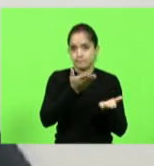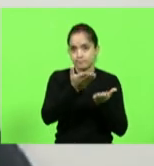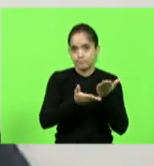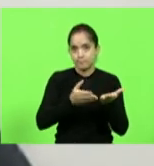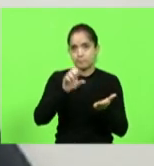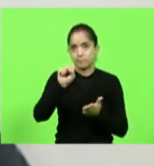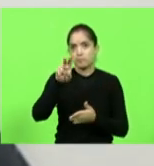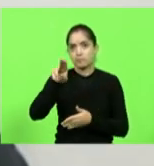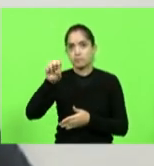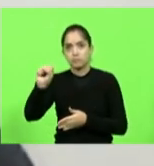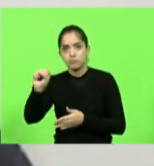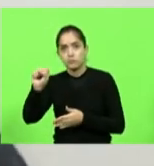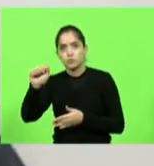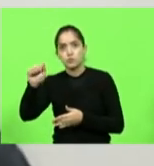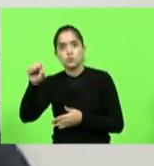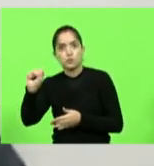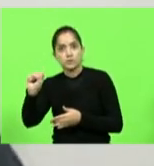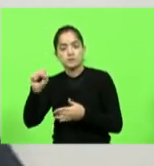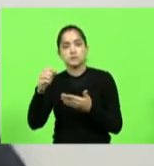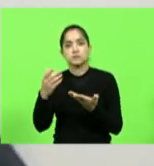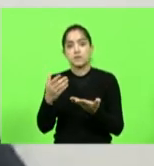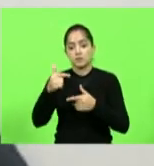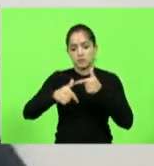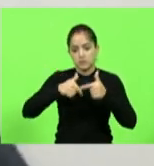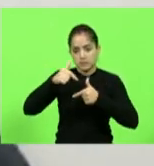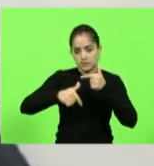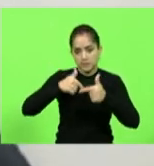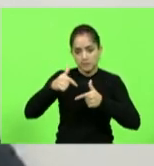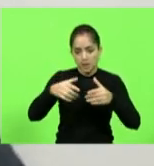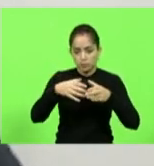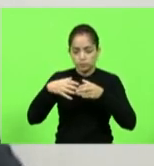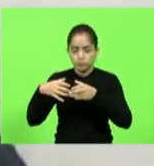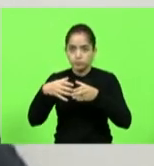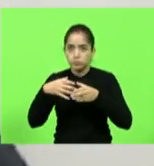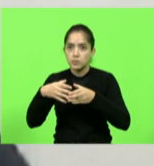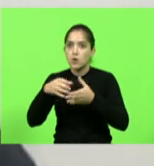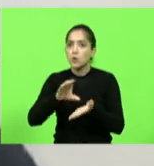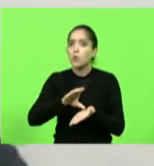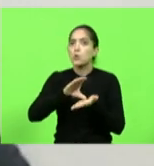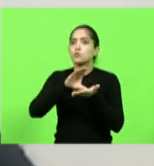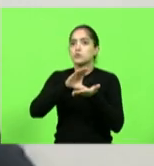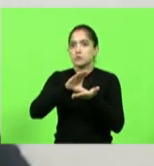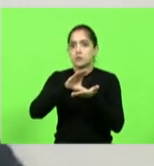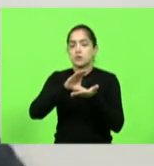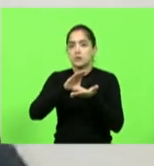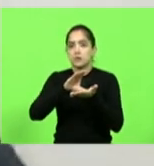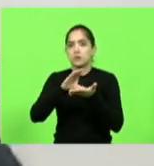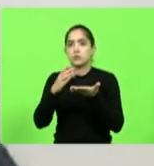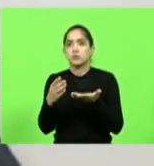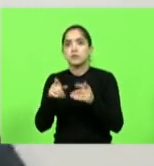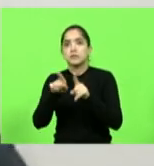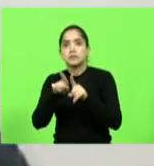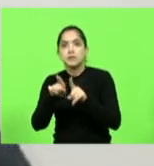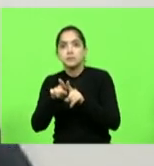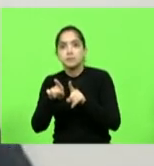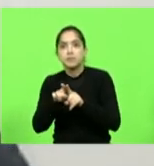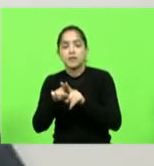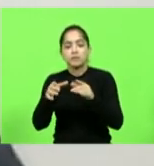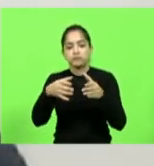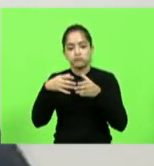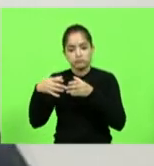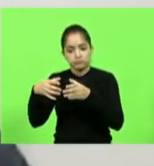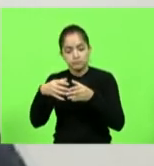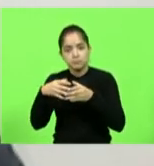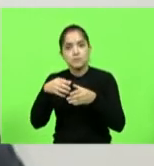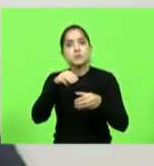Único de Assistência Social. Então, esse trabalho de rede, conjunto com o Conselho Tutelar e ONGs de educação dos municípios,